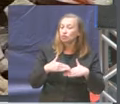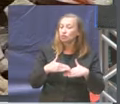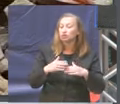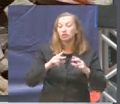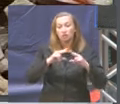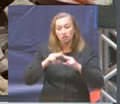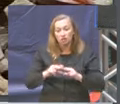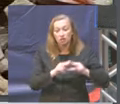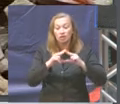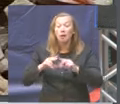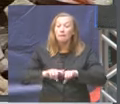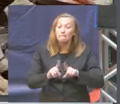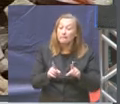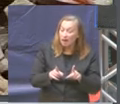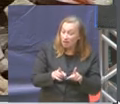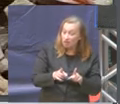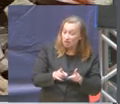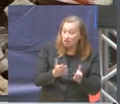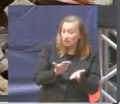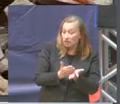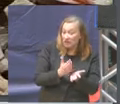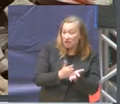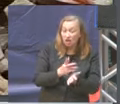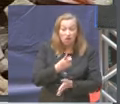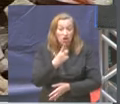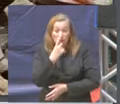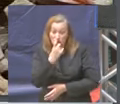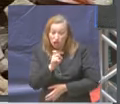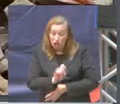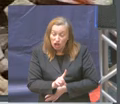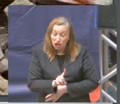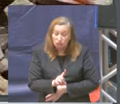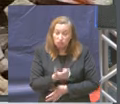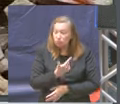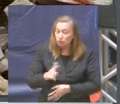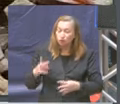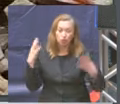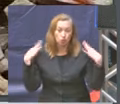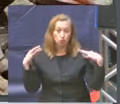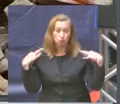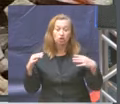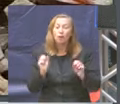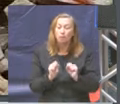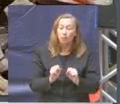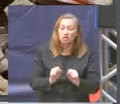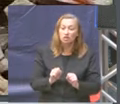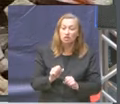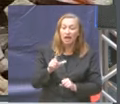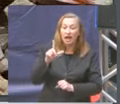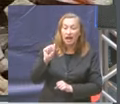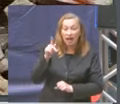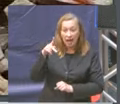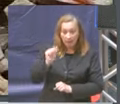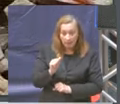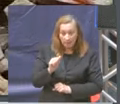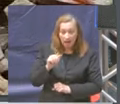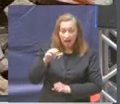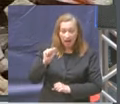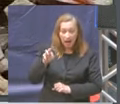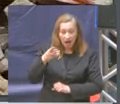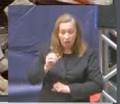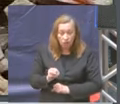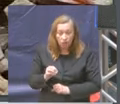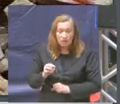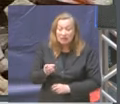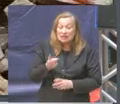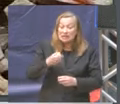resíduos, mas a gente fala onde tem lixo, não tem turismo, pode ser os Arcos da Lapa, que se for essa condição